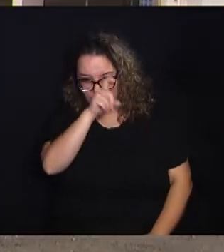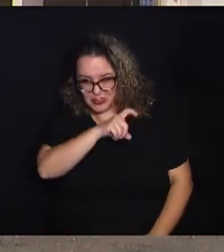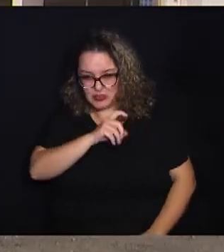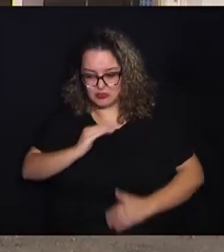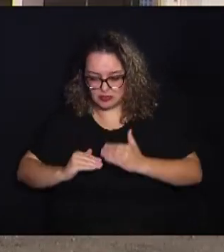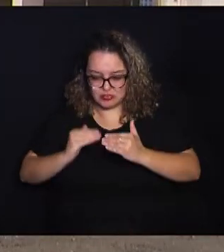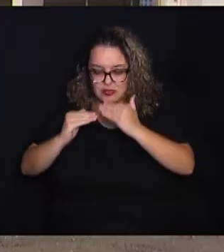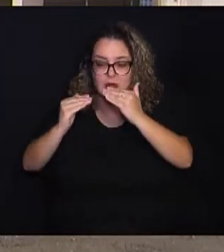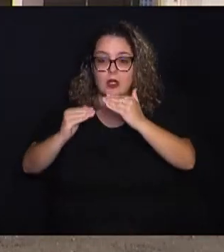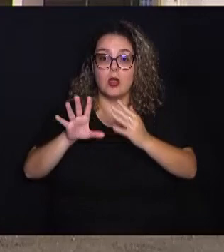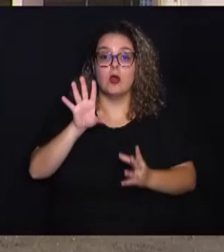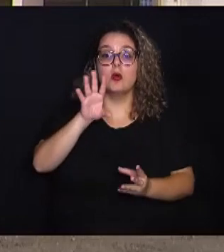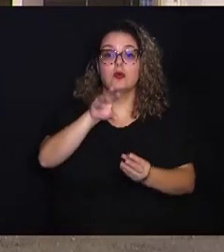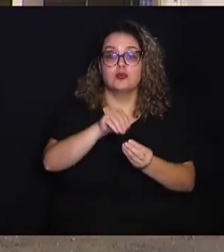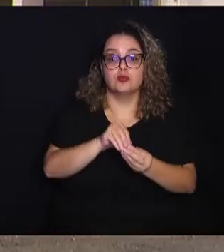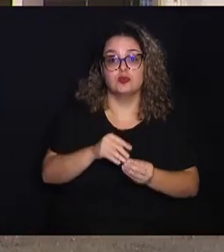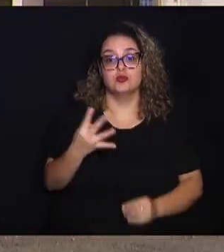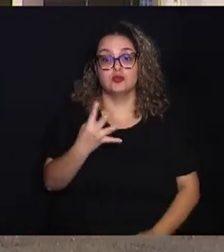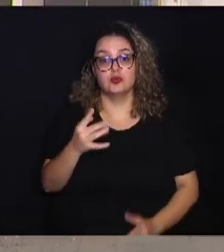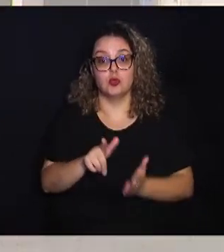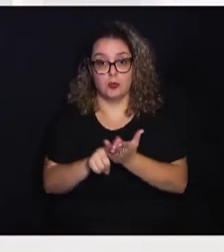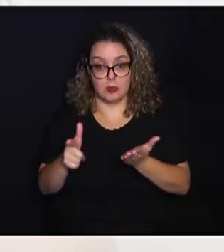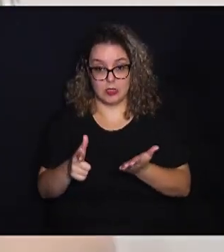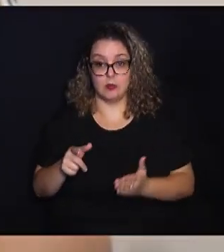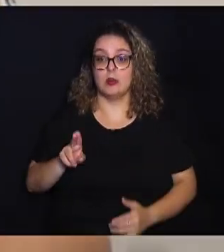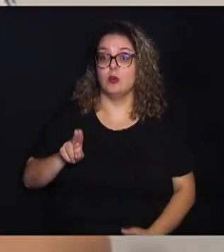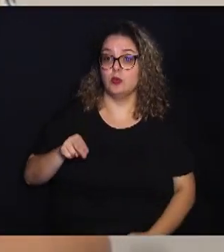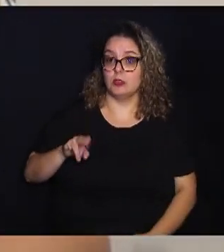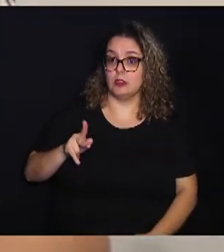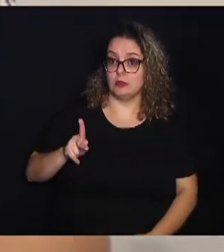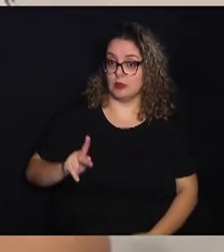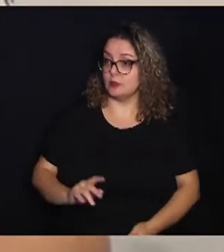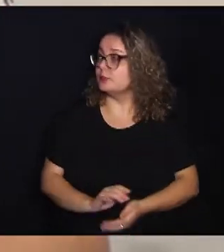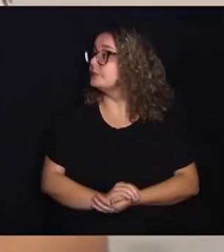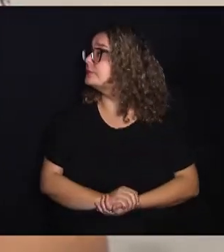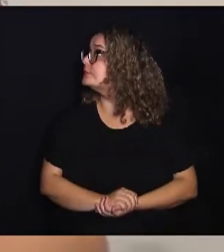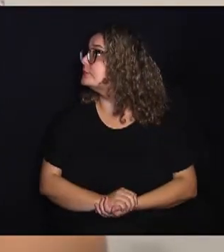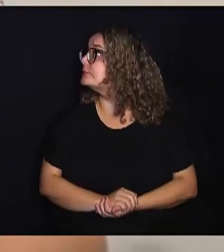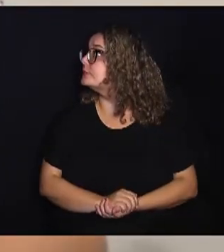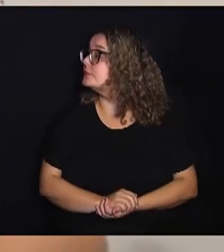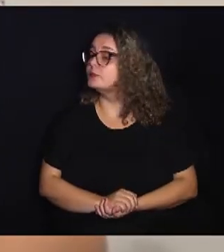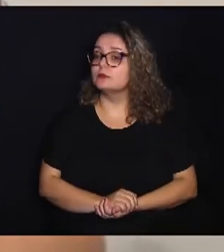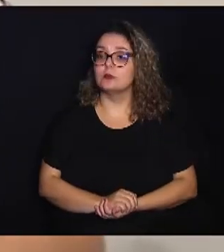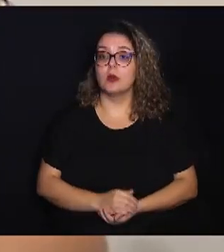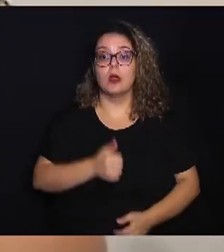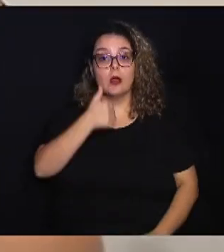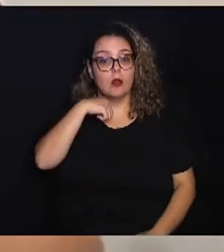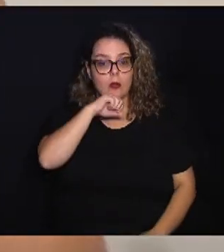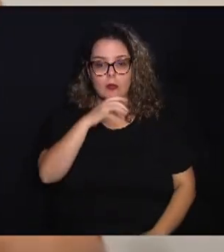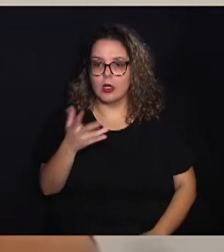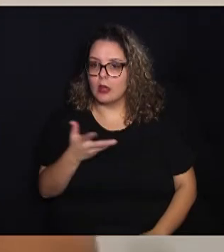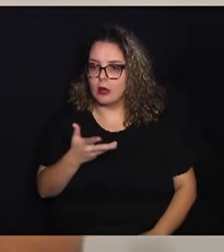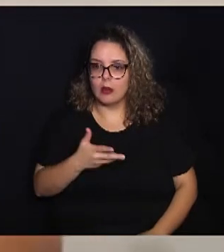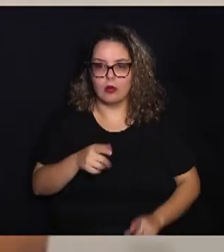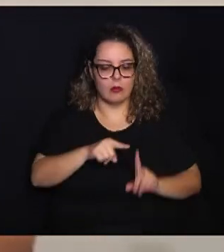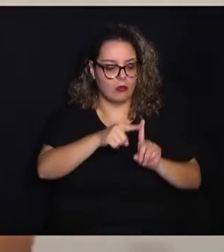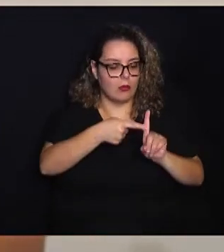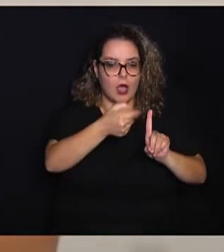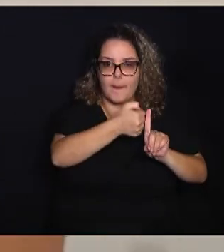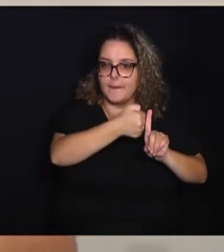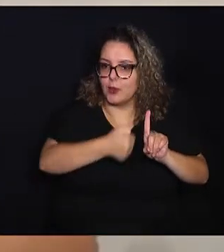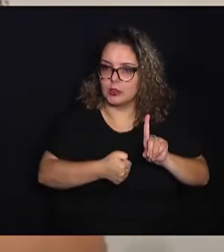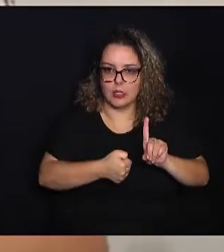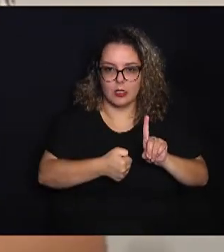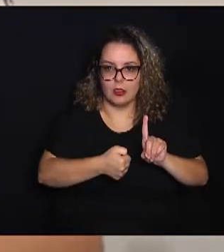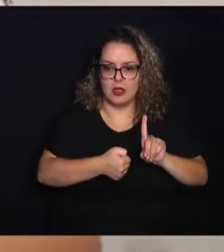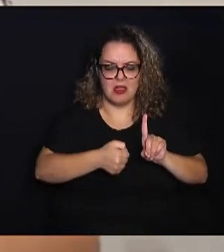curso dos alunos do 4º ano de jornalismo da Unip. Mãe, você vai ter que correr e tirar essa criança. Porque essa criança é